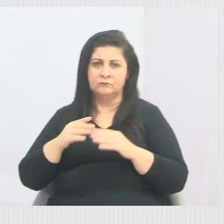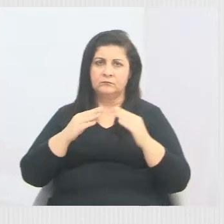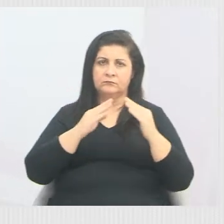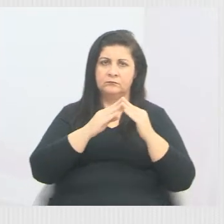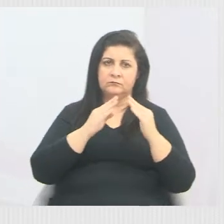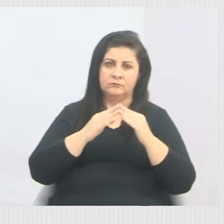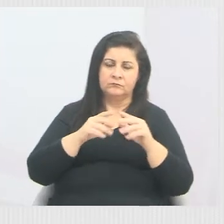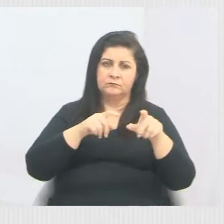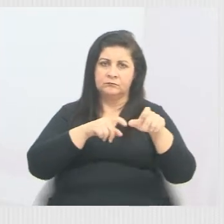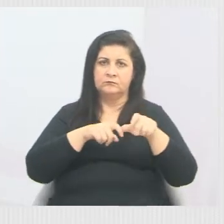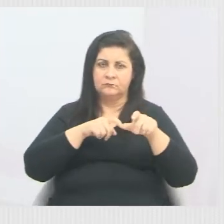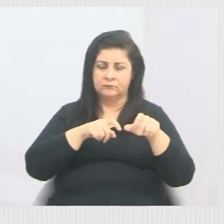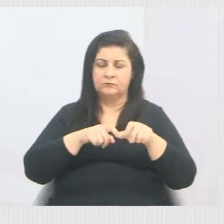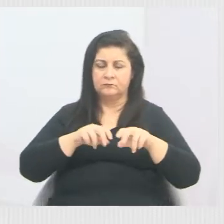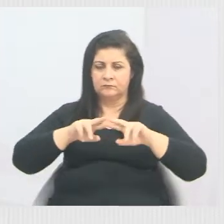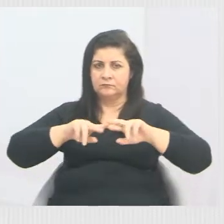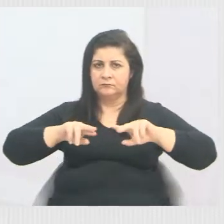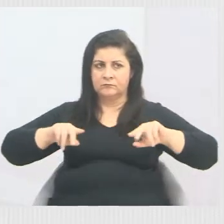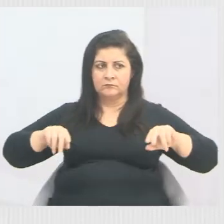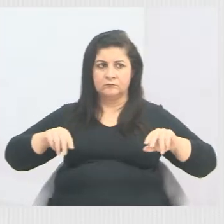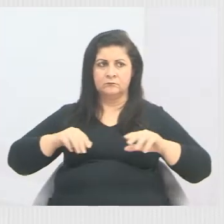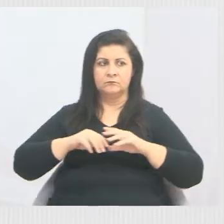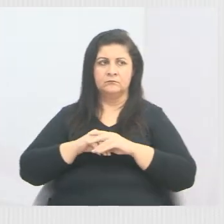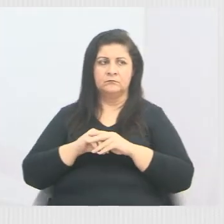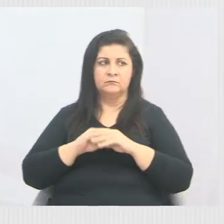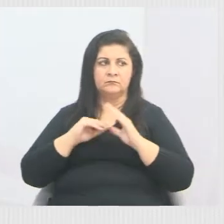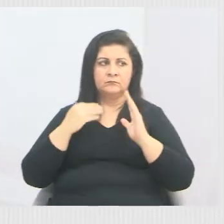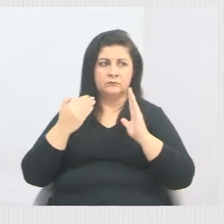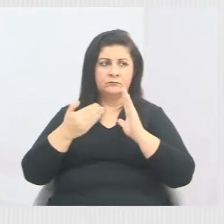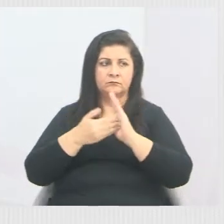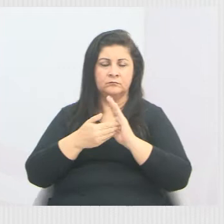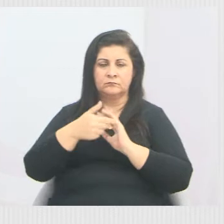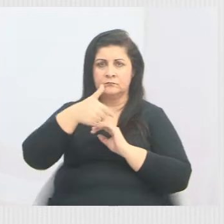habitação, agricultura, que é o montante estimado, né, de